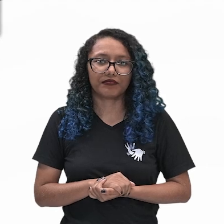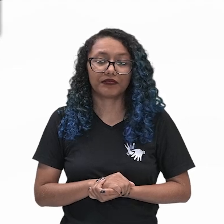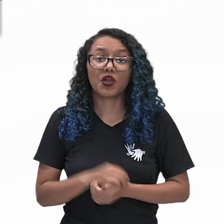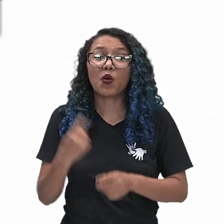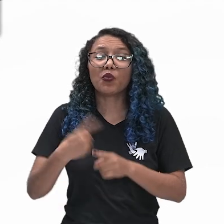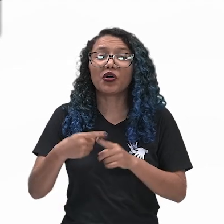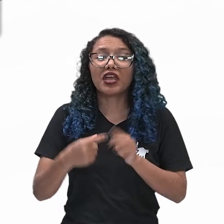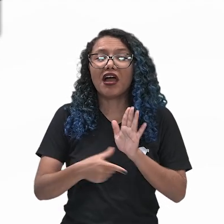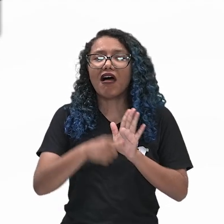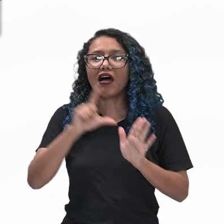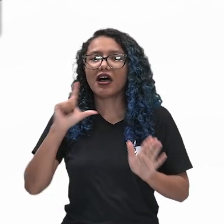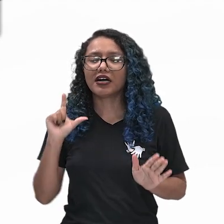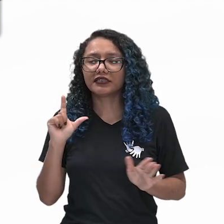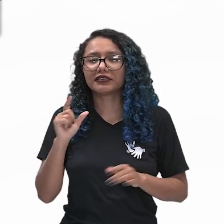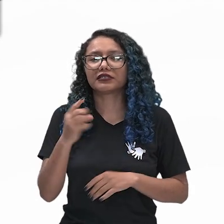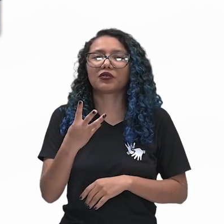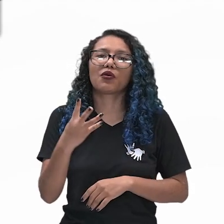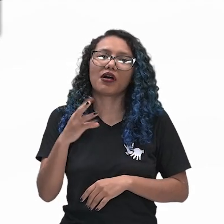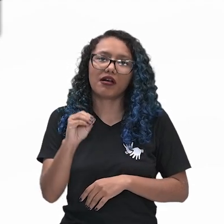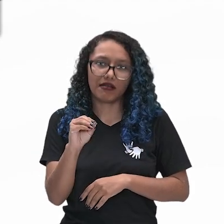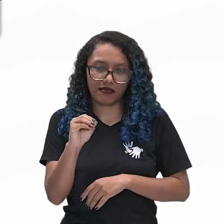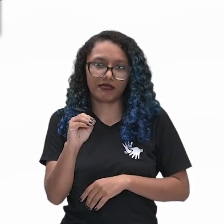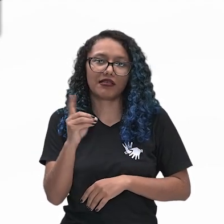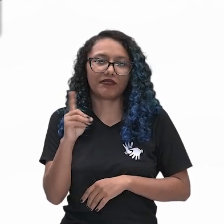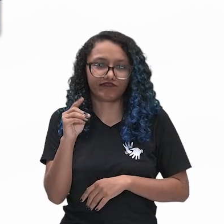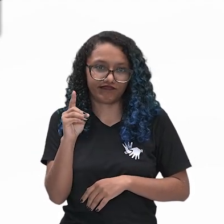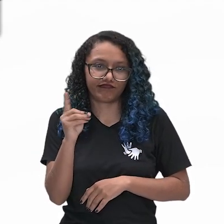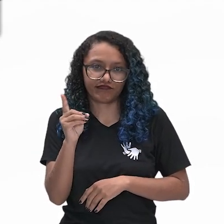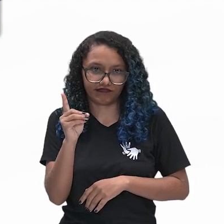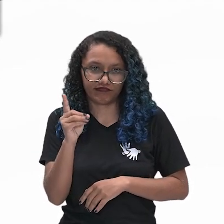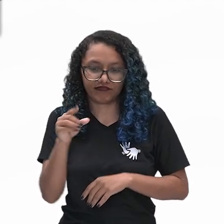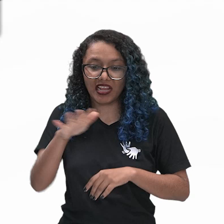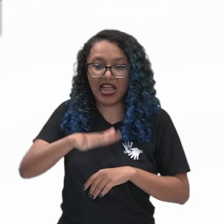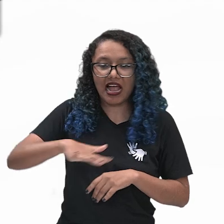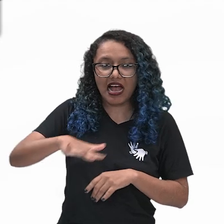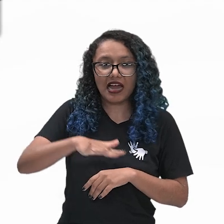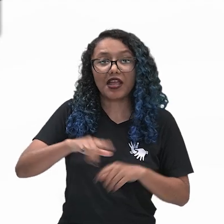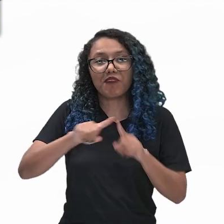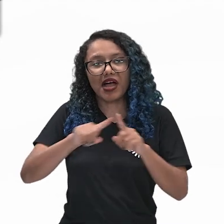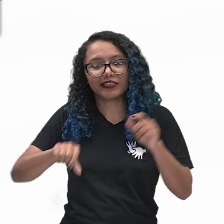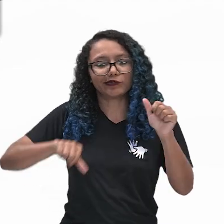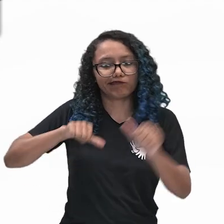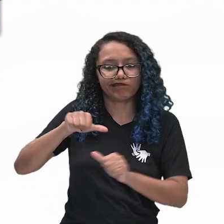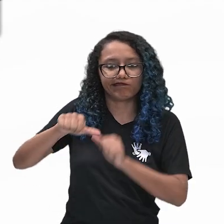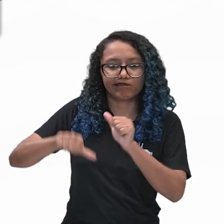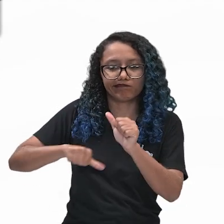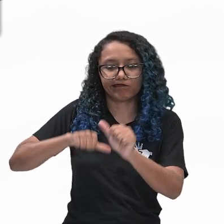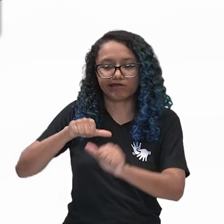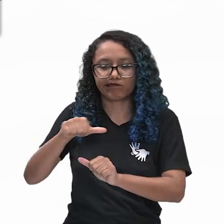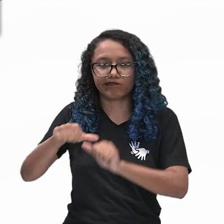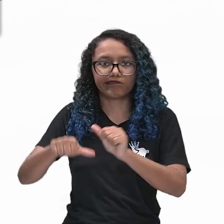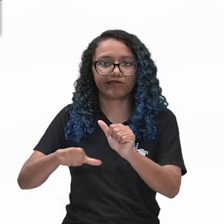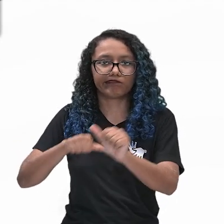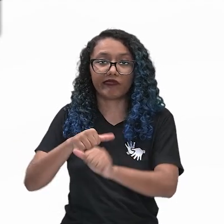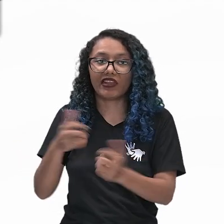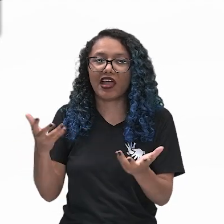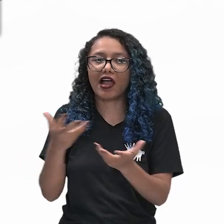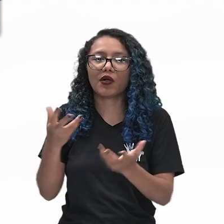valia $40 o metro quadrado. E isso tudo foi se transformando. Hoje o metro quadrado lá vale